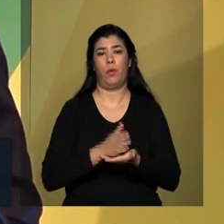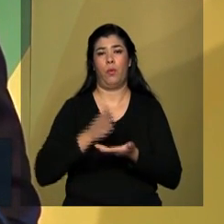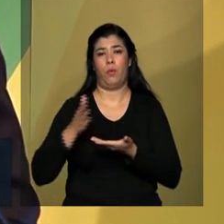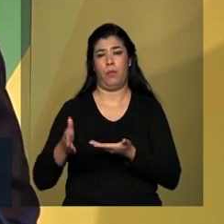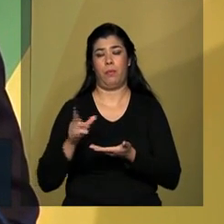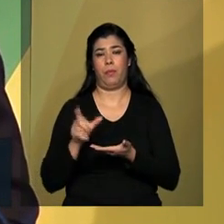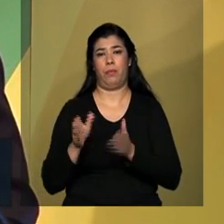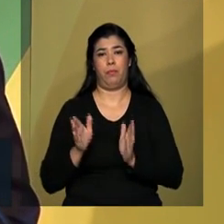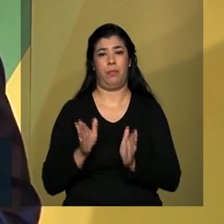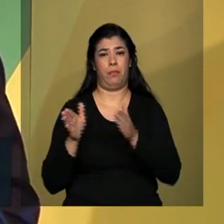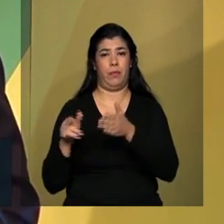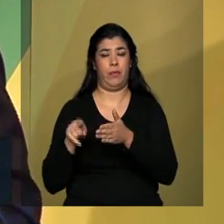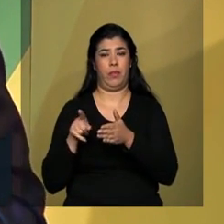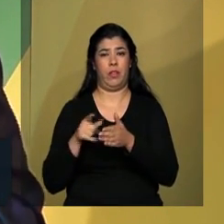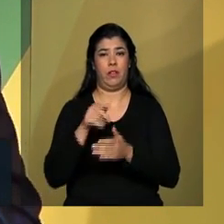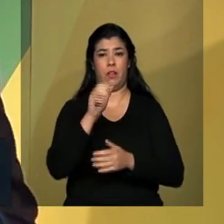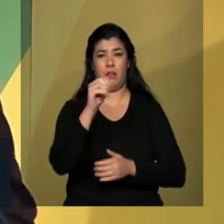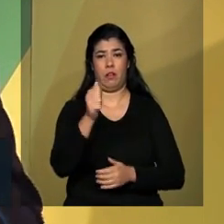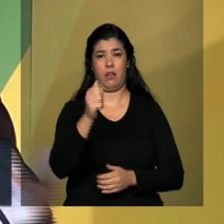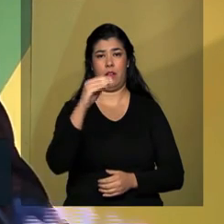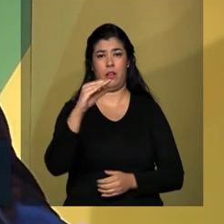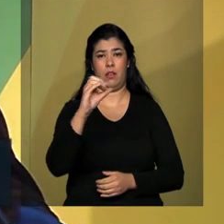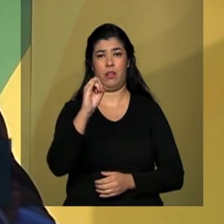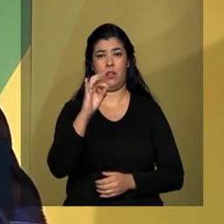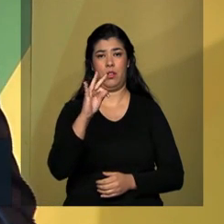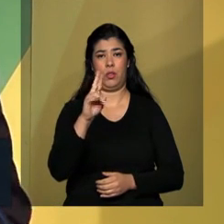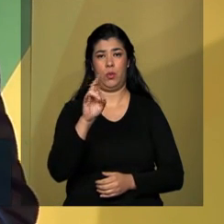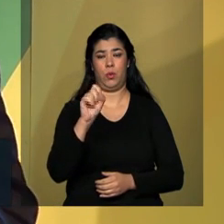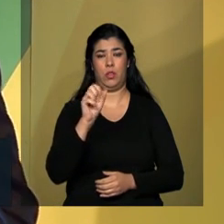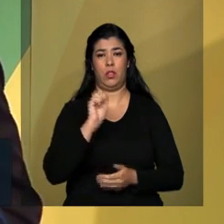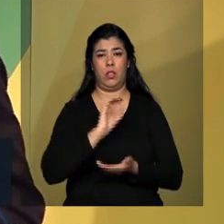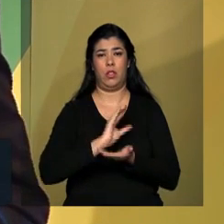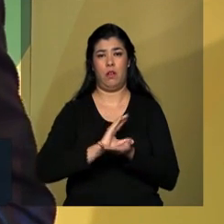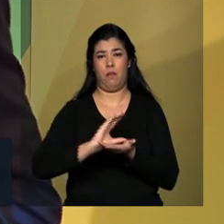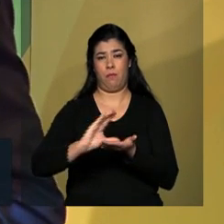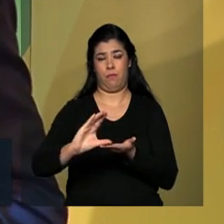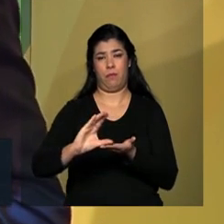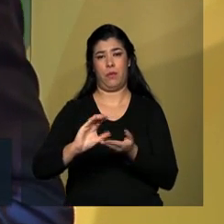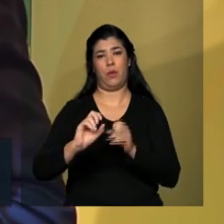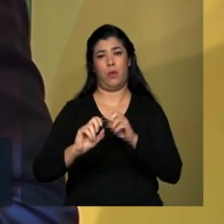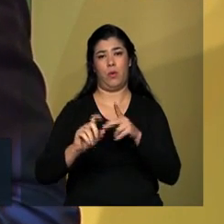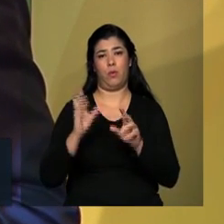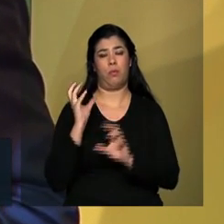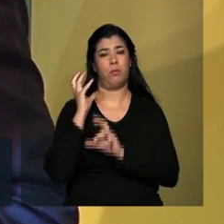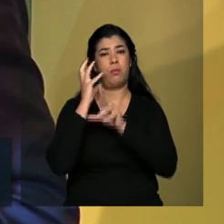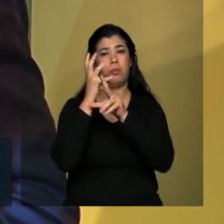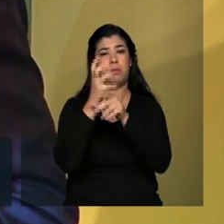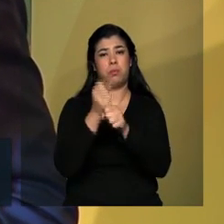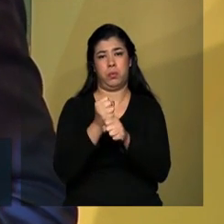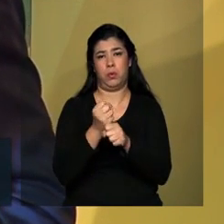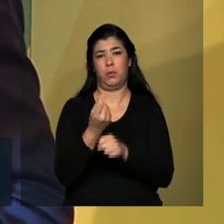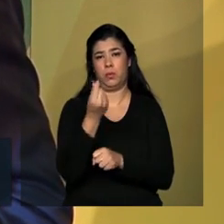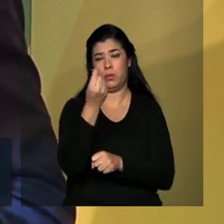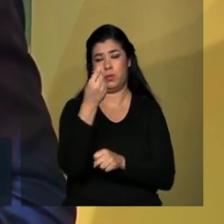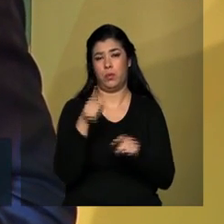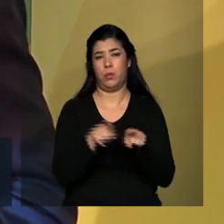Você ser parte dos acionistas que vai participar desses processos. Você pode participar no capital do projeto.